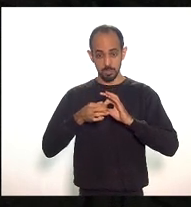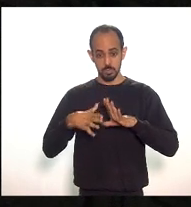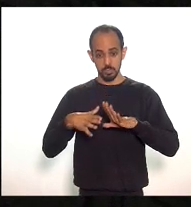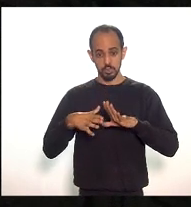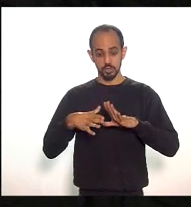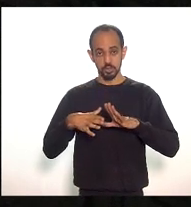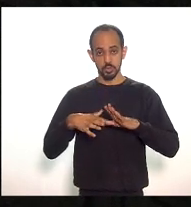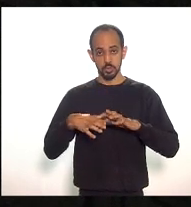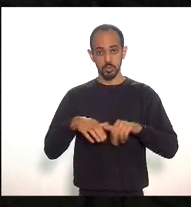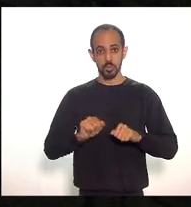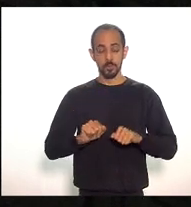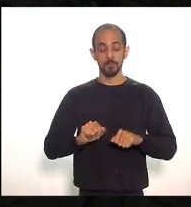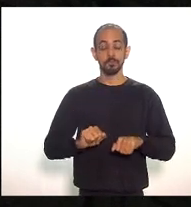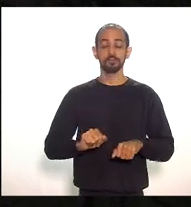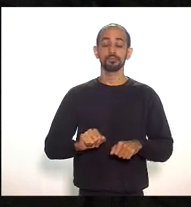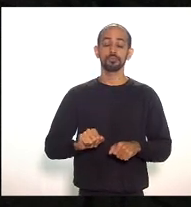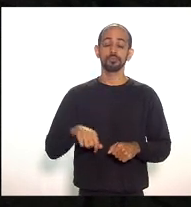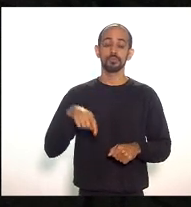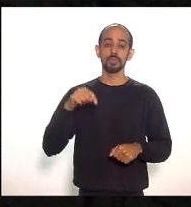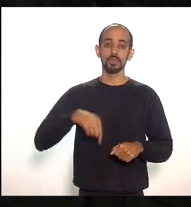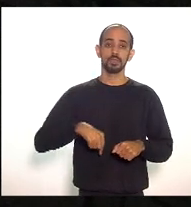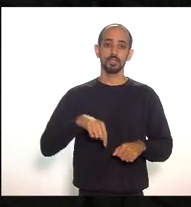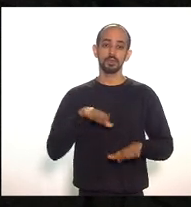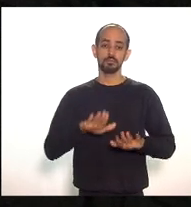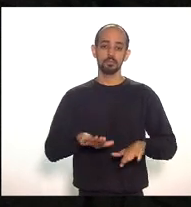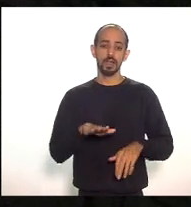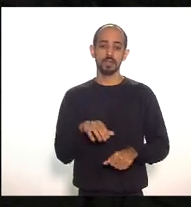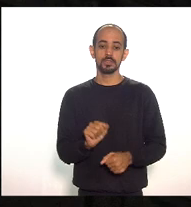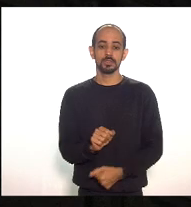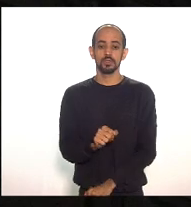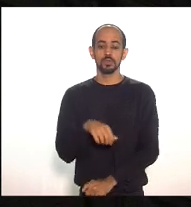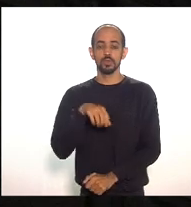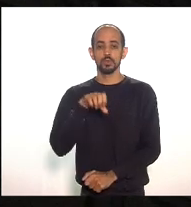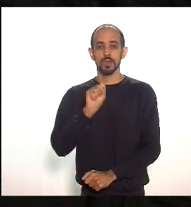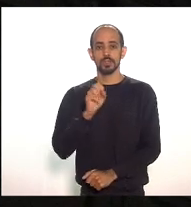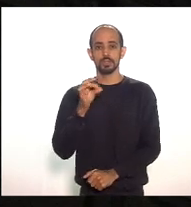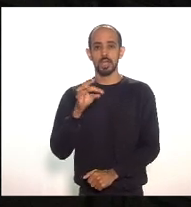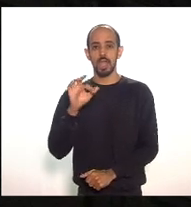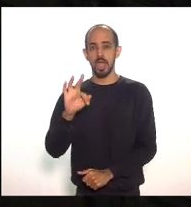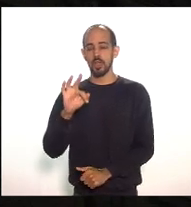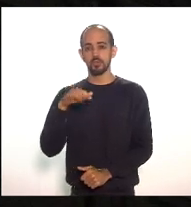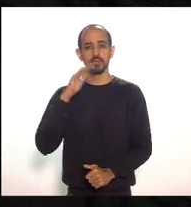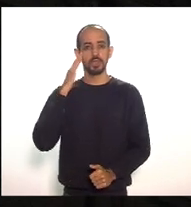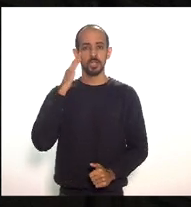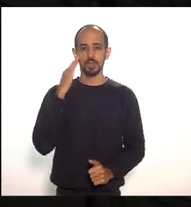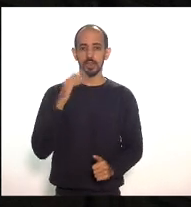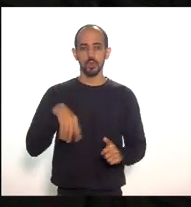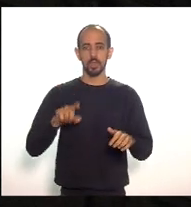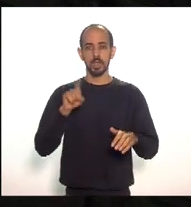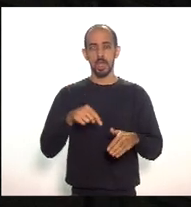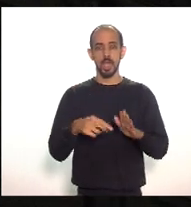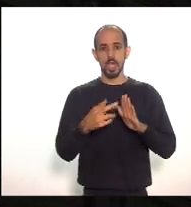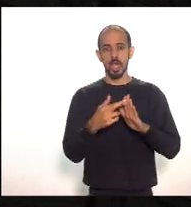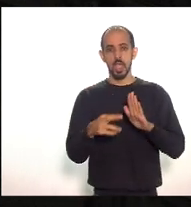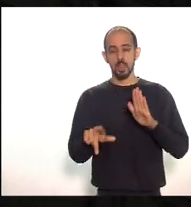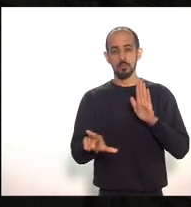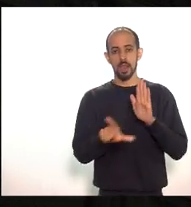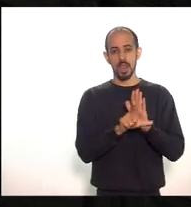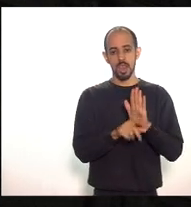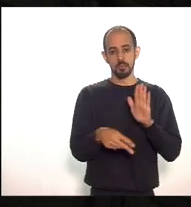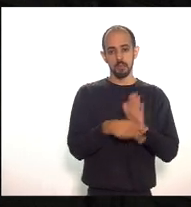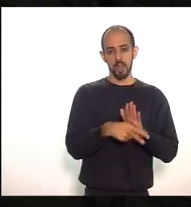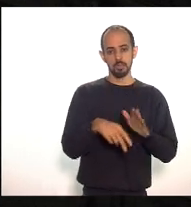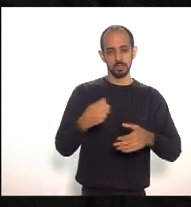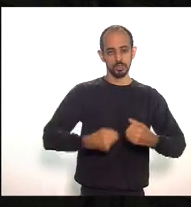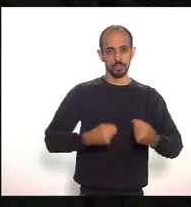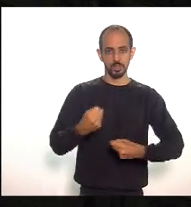veículo Porém uma Stephanie entendeu Peça uma Norma de trânsito e que o estado não teria competência para legislar sobre o tema é